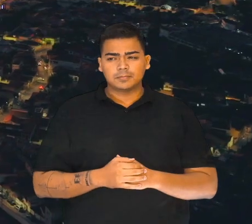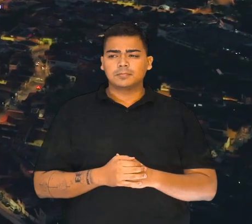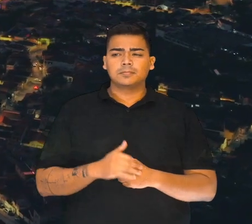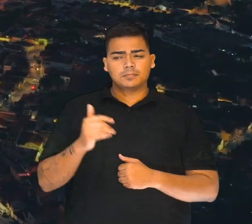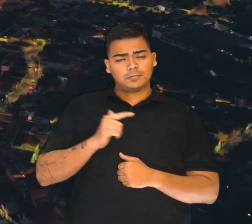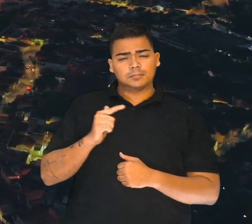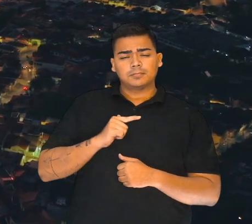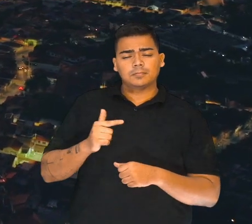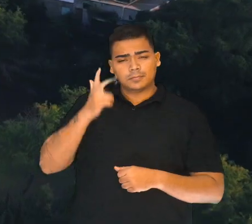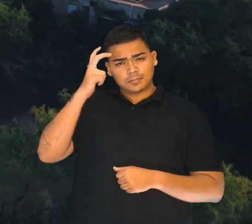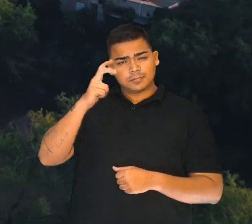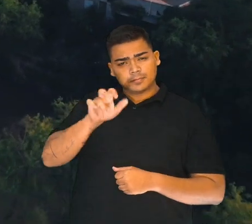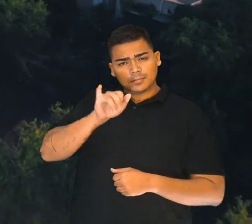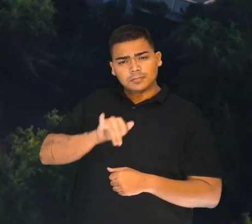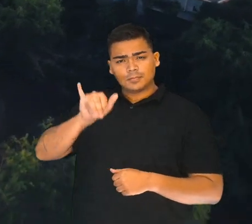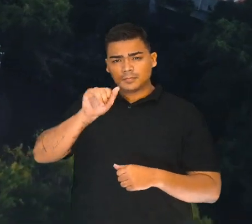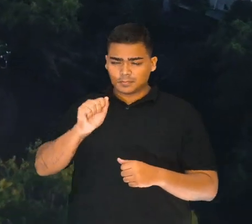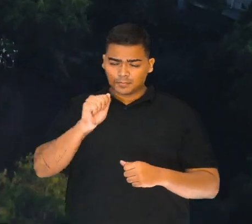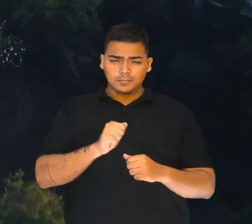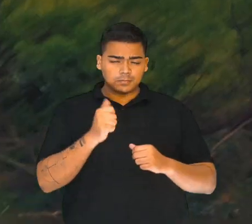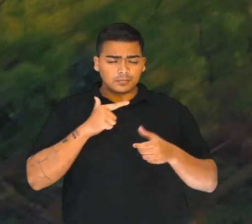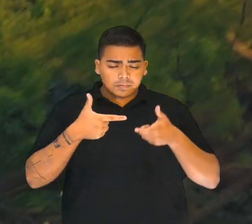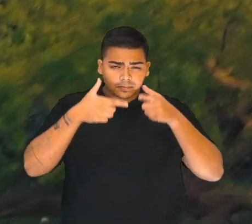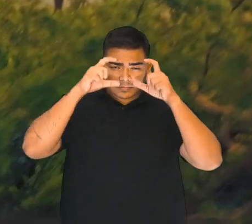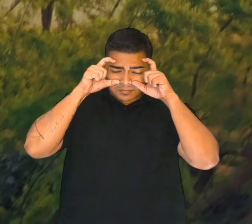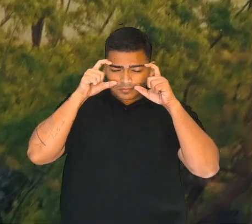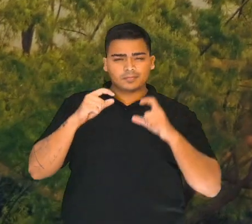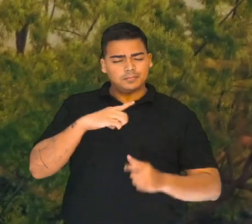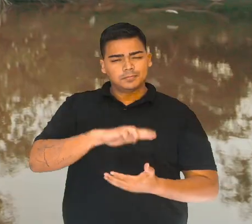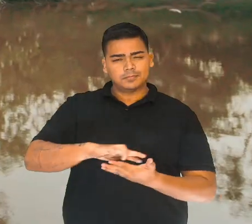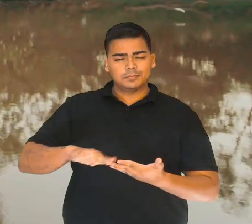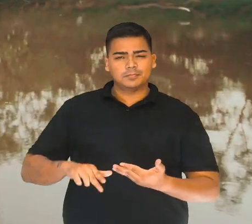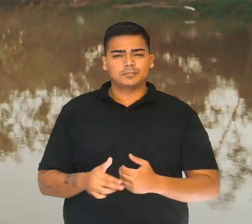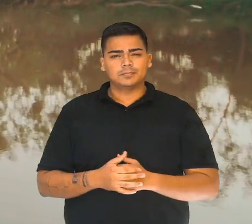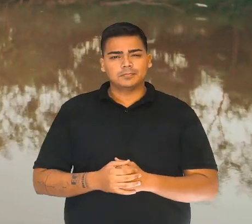funcionando, com inteligência artificial, com realidade aumentada, e por aí vai.